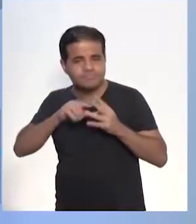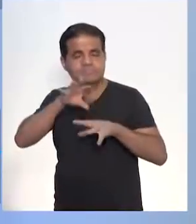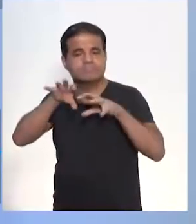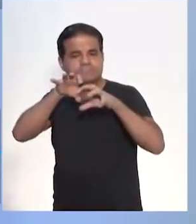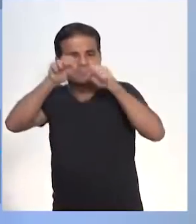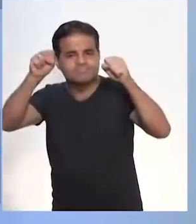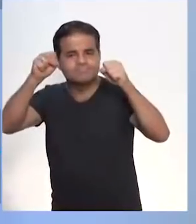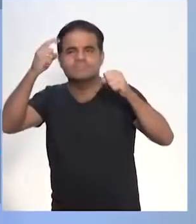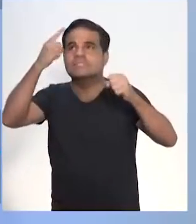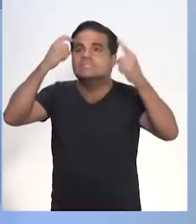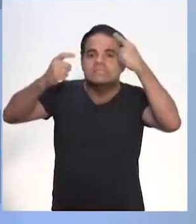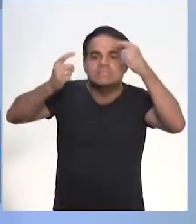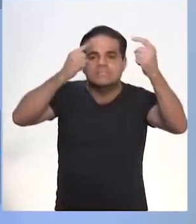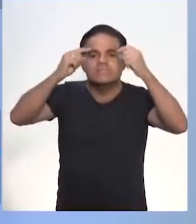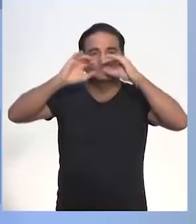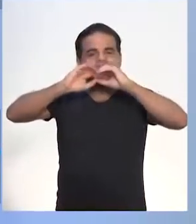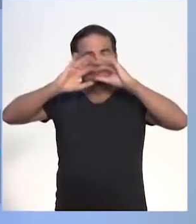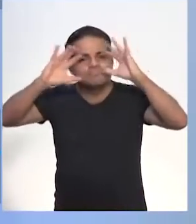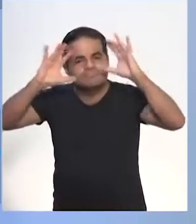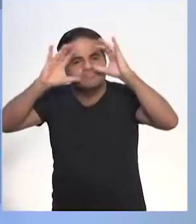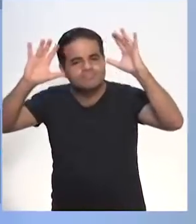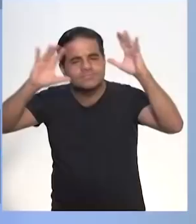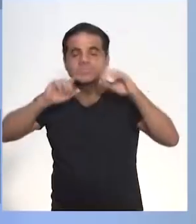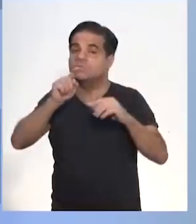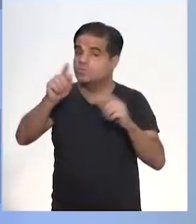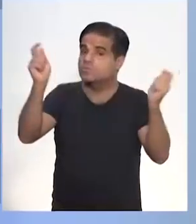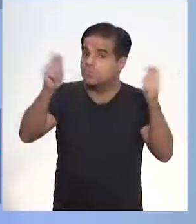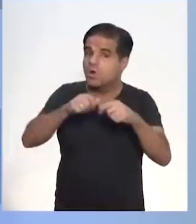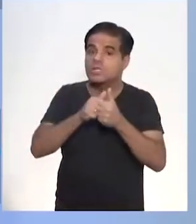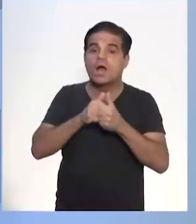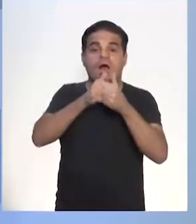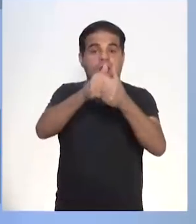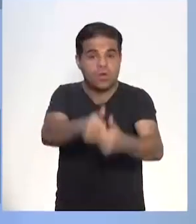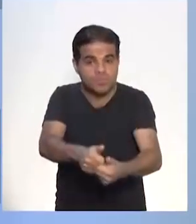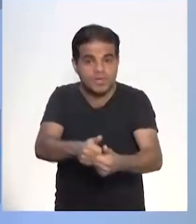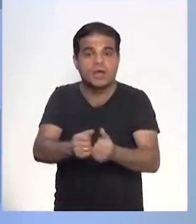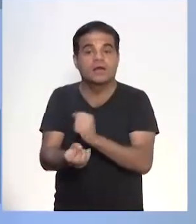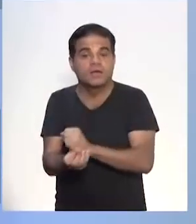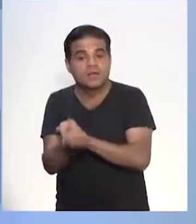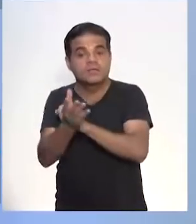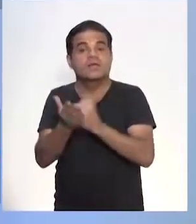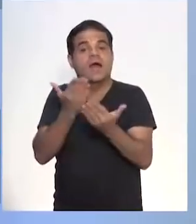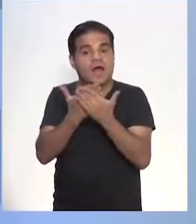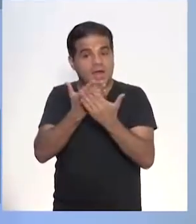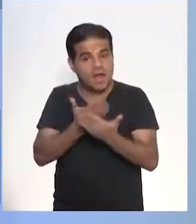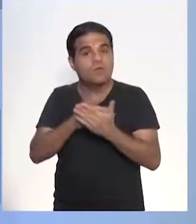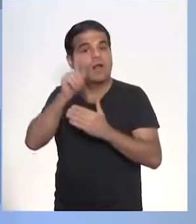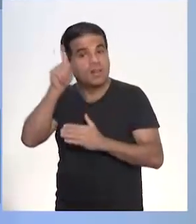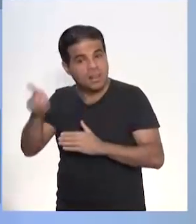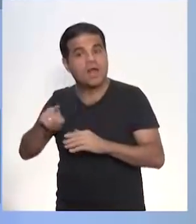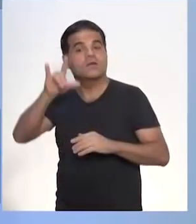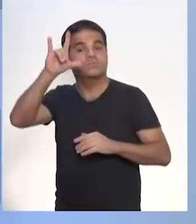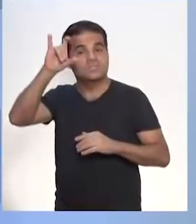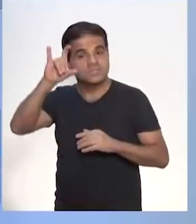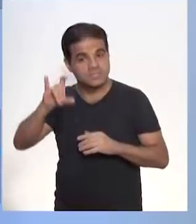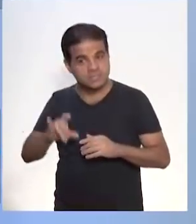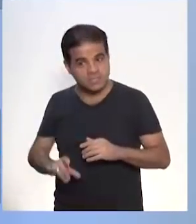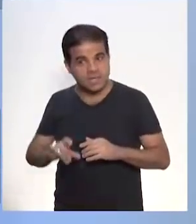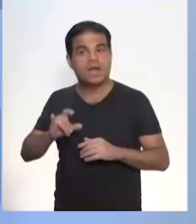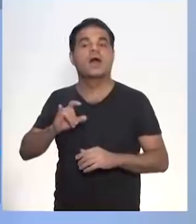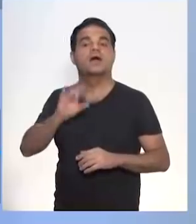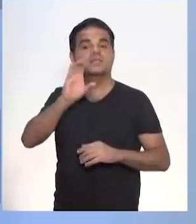Amarrar as ideias, viu, Opa, professor Mauro, bacana. tá? Inclusive, você pode acompanhar o spoiler das nossas aulas lá pelo nosso Instagram, Língua